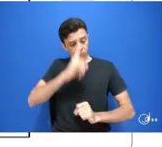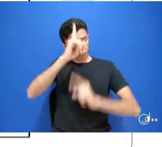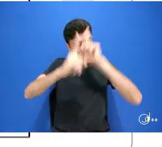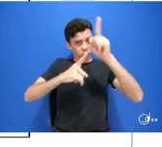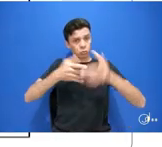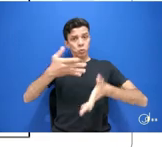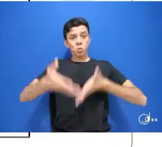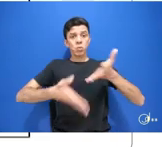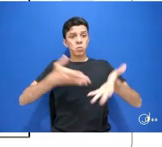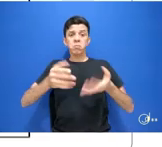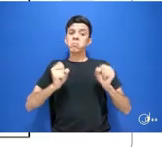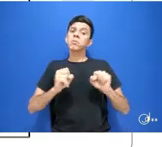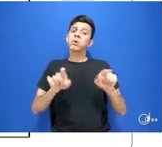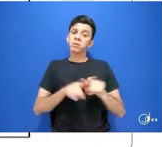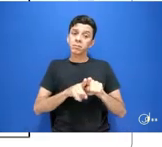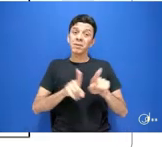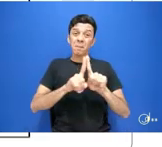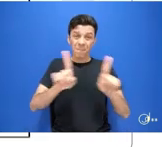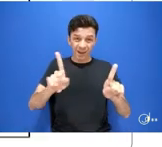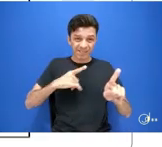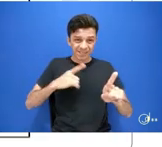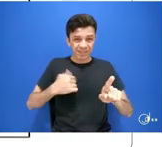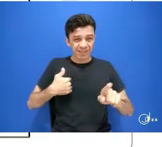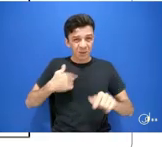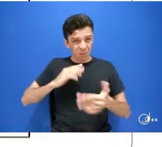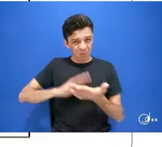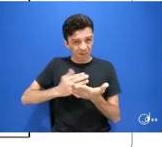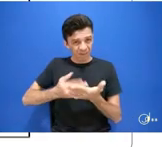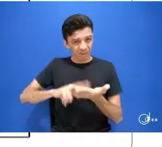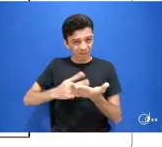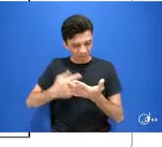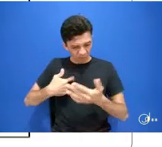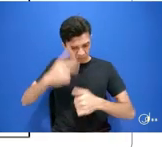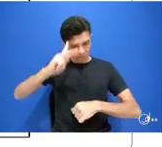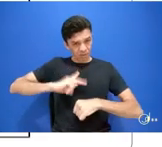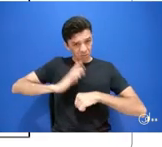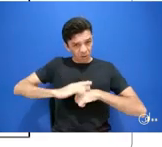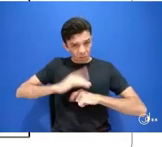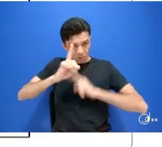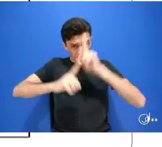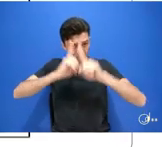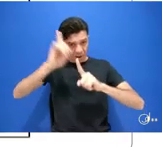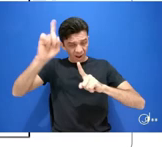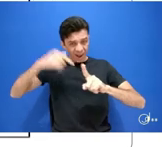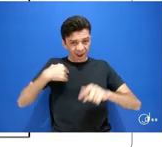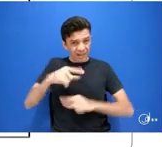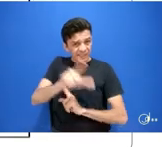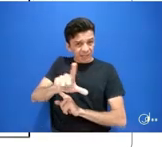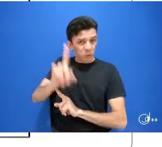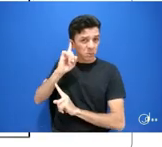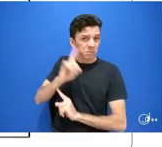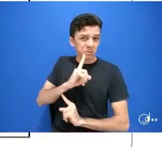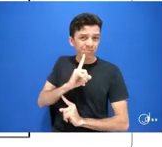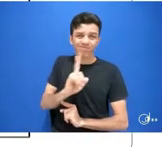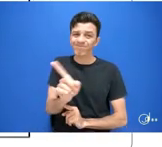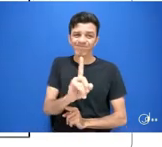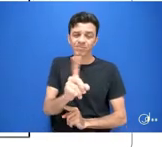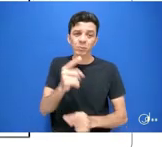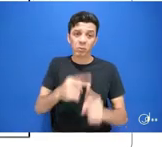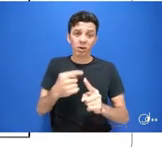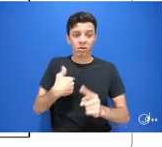uma obra em libras. Tal produção, contudo, não é considerada uma autêntica literatura surda, pois o autor